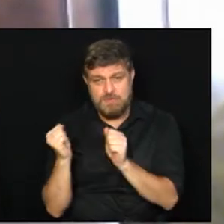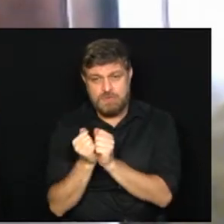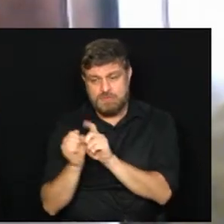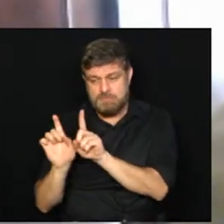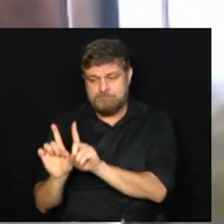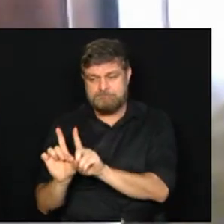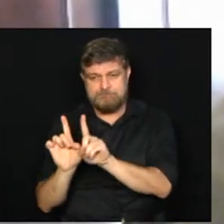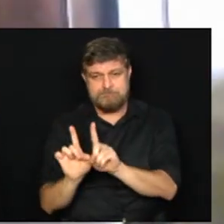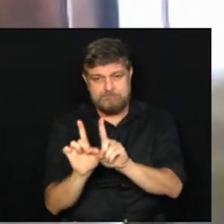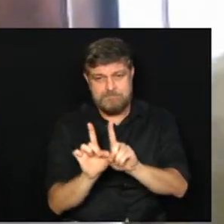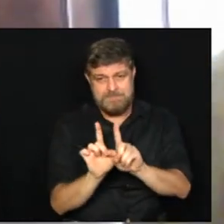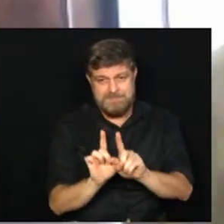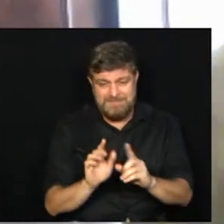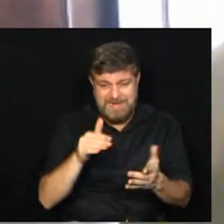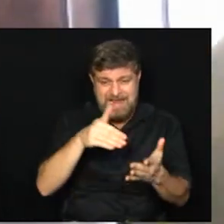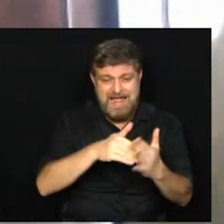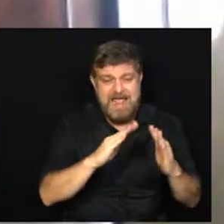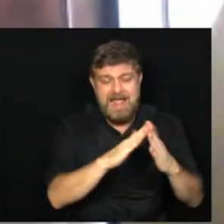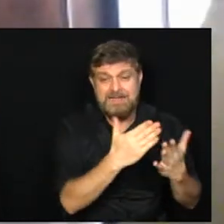às escolas.